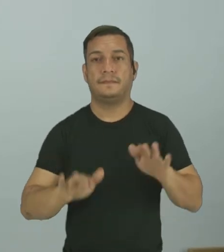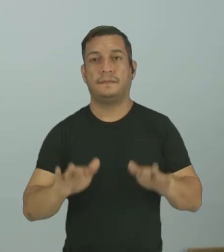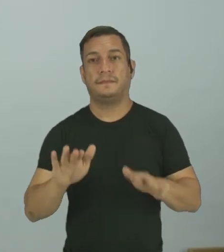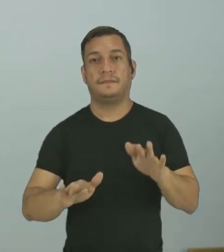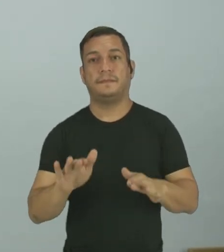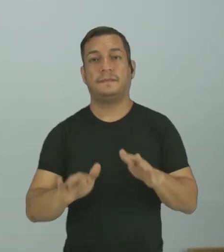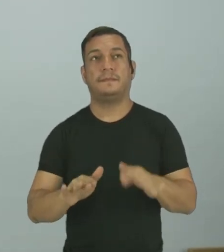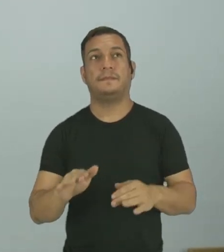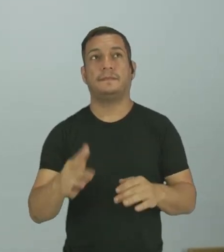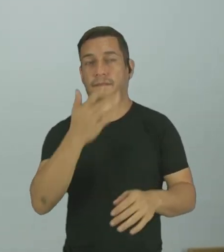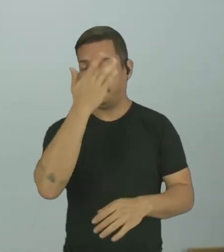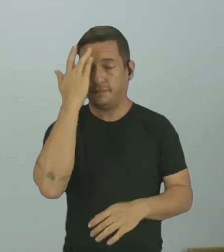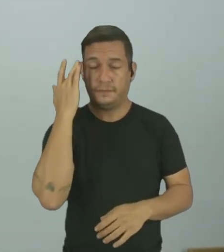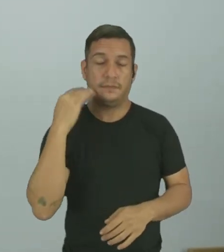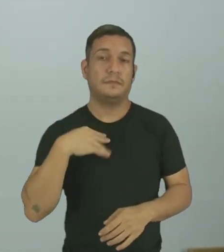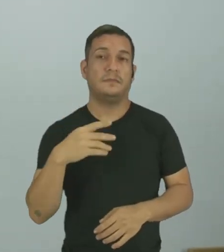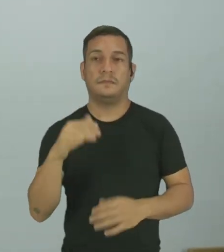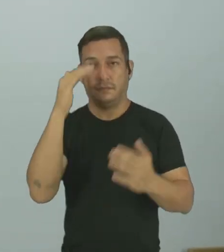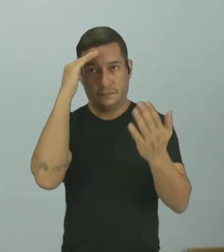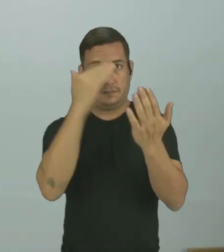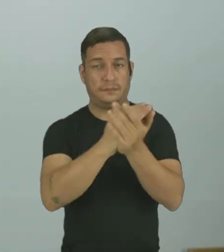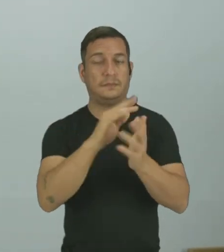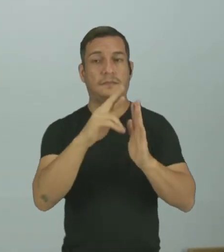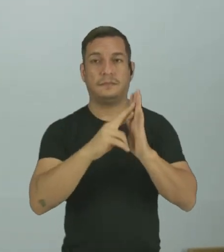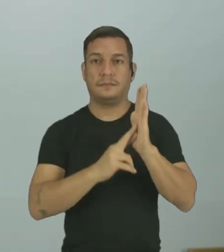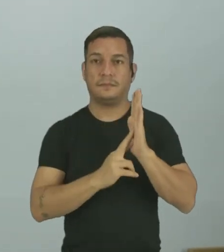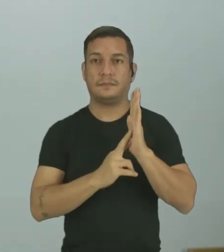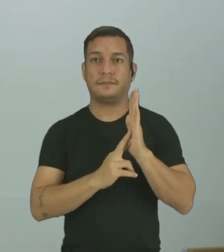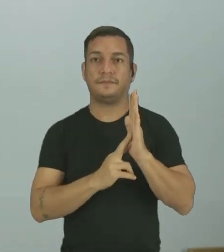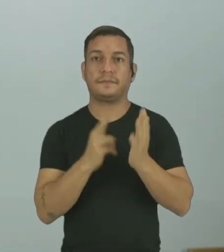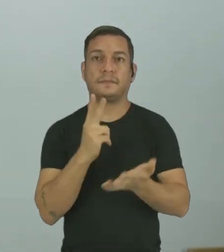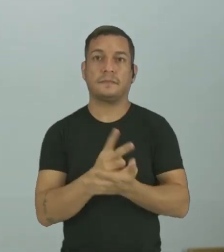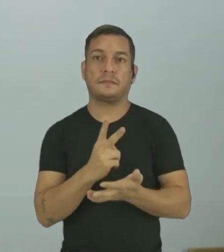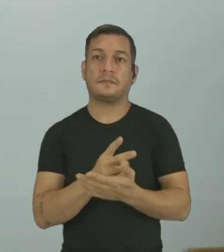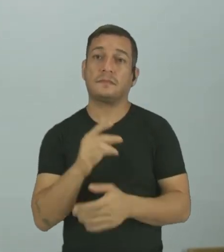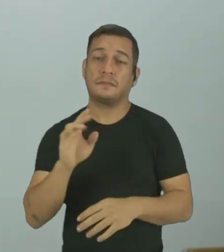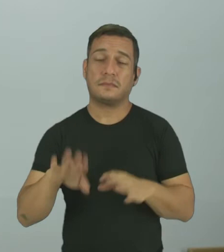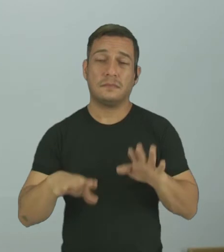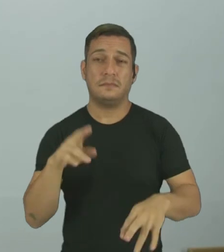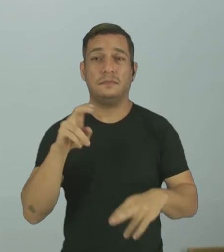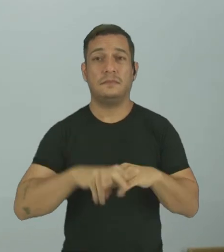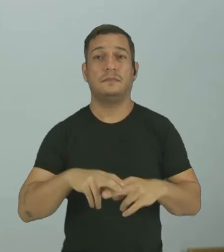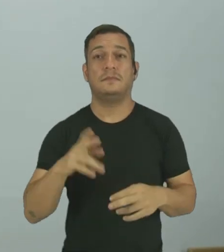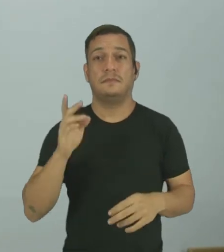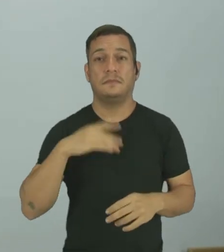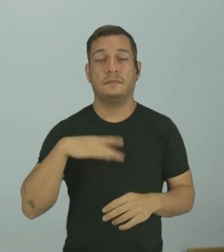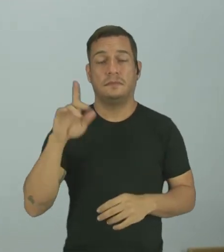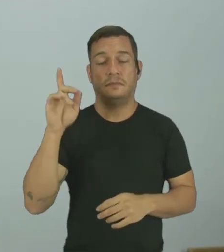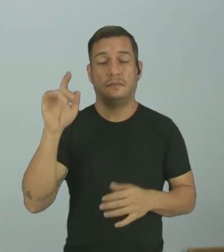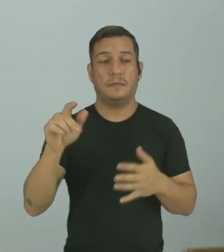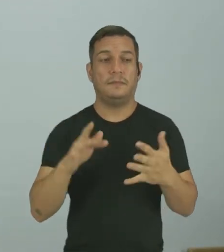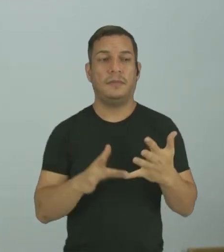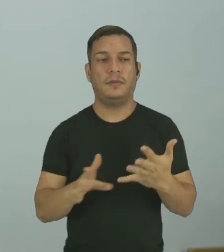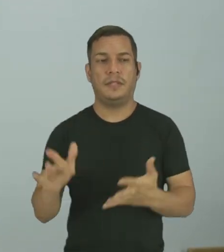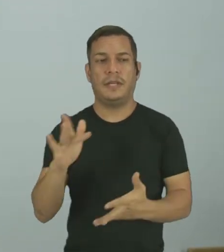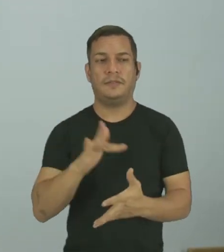Geralmente, as pessoas não obedecem essa regra, sentam nas cadeiras que são